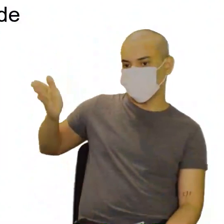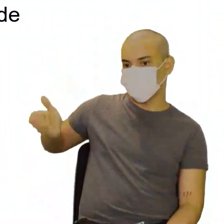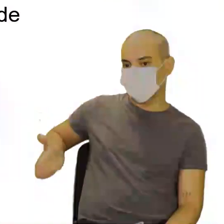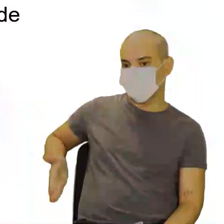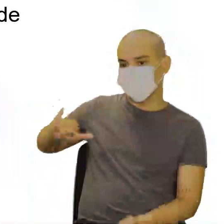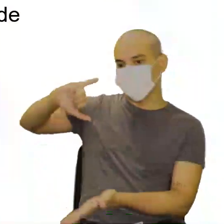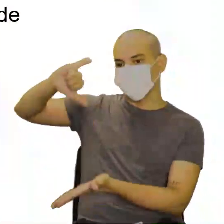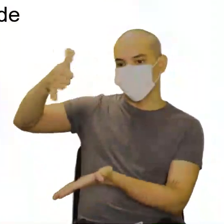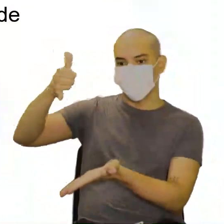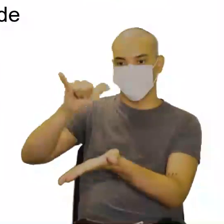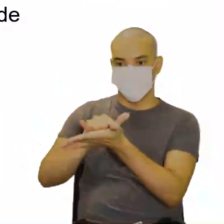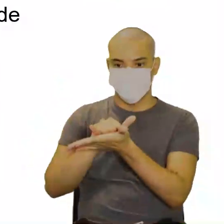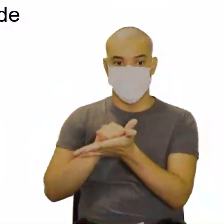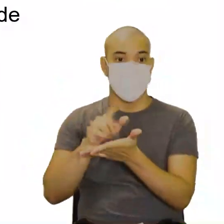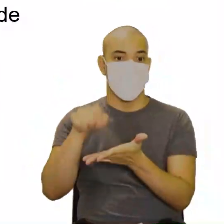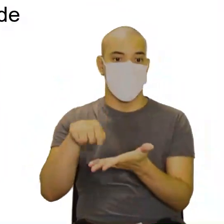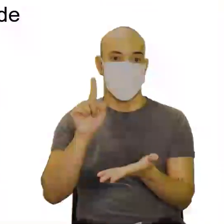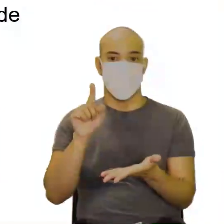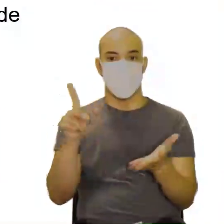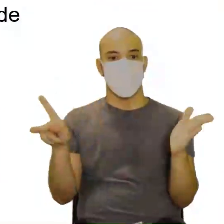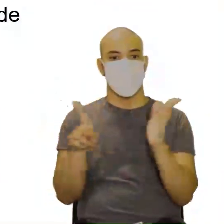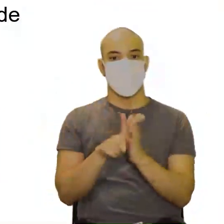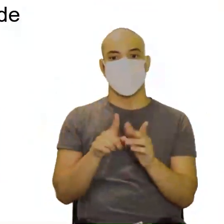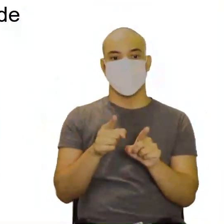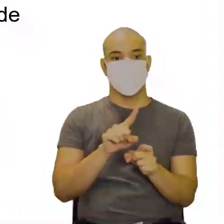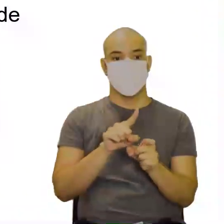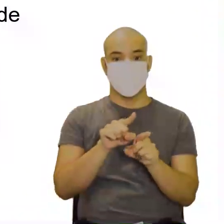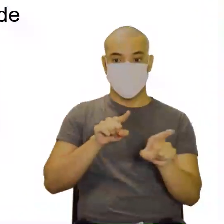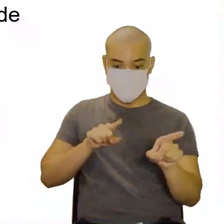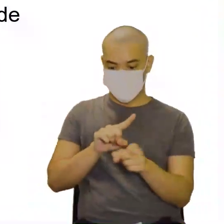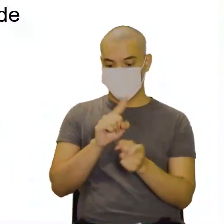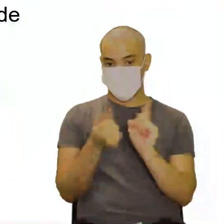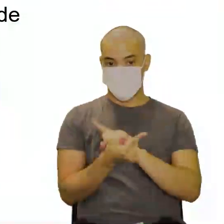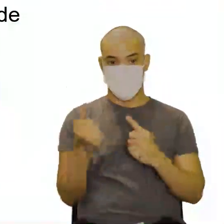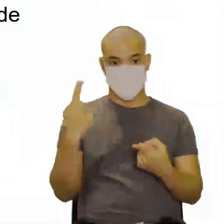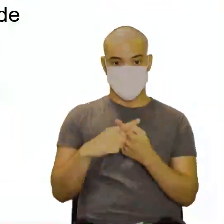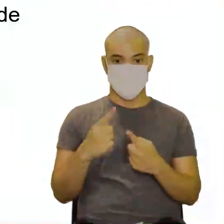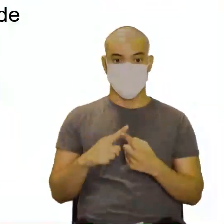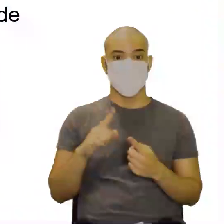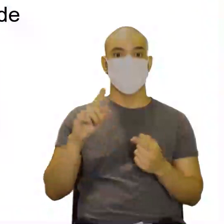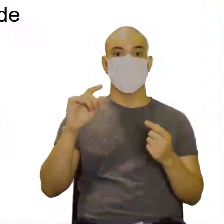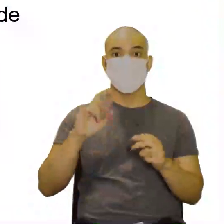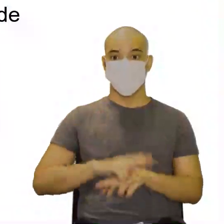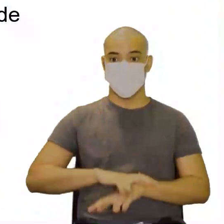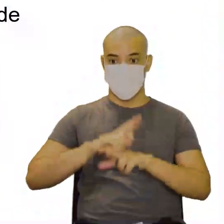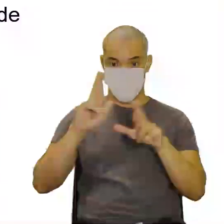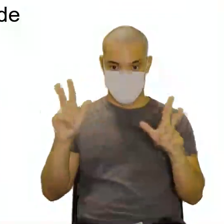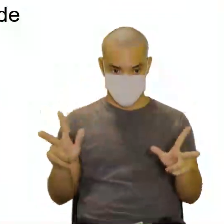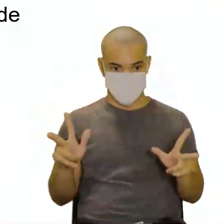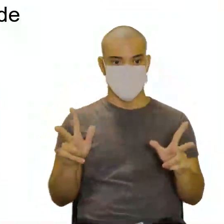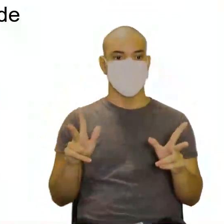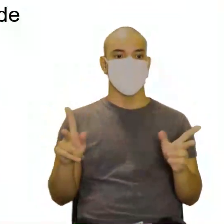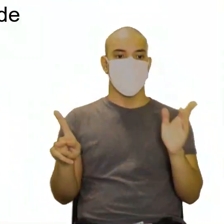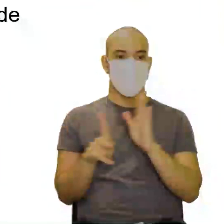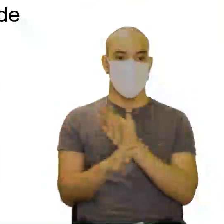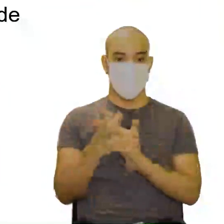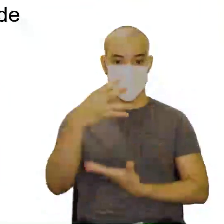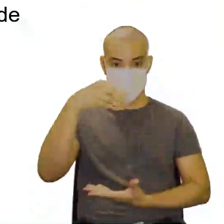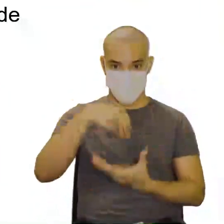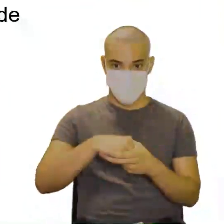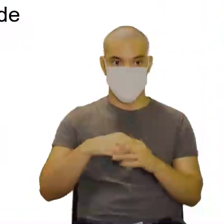coloquei para vocês, é inversamente proporcional. Quanto maior a distância, menor a capacitância